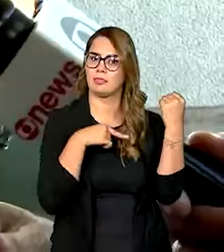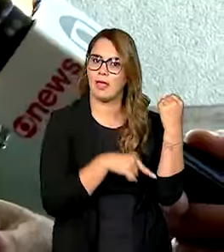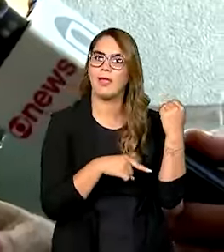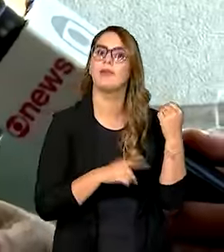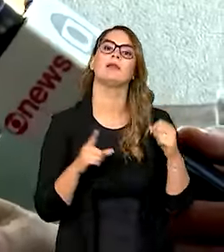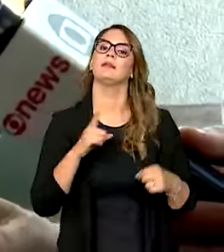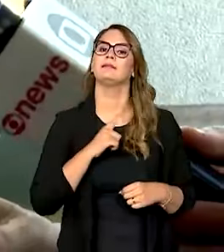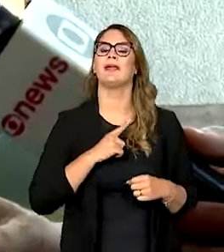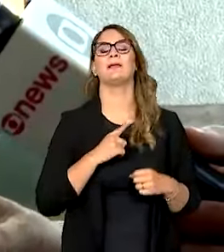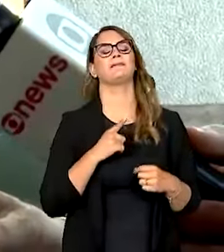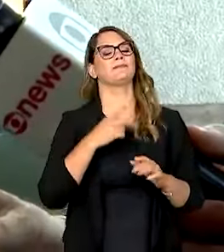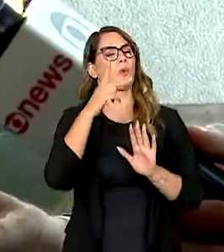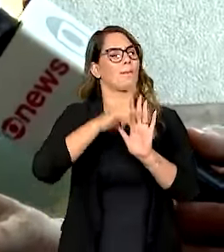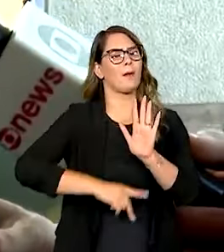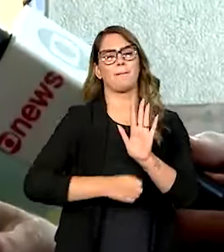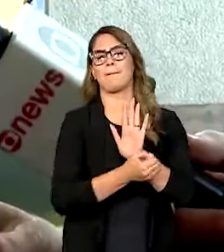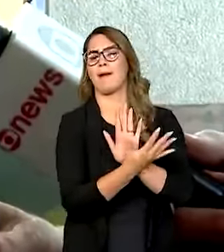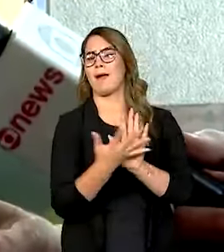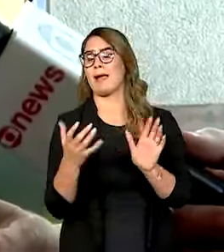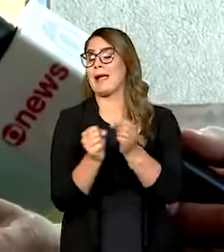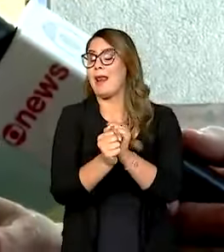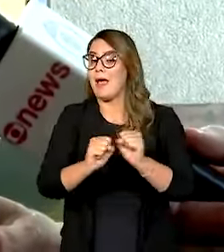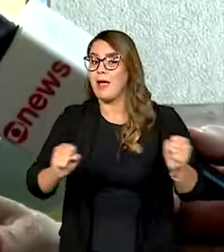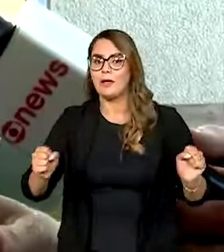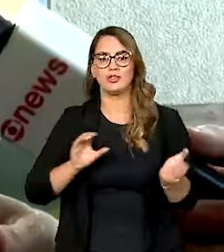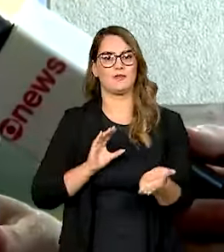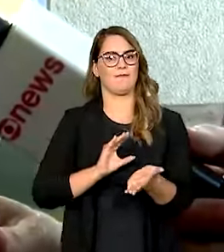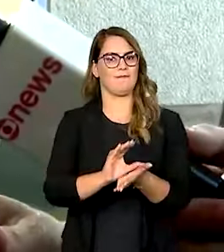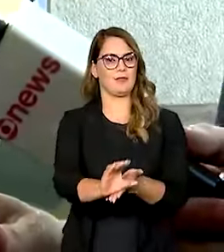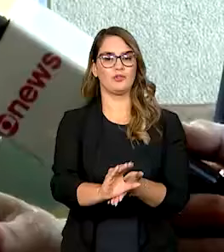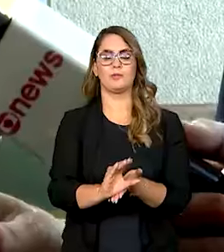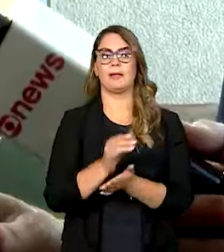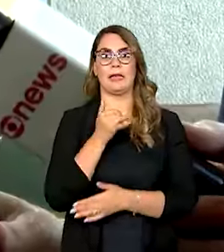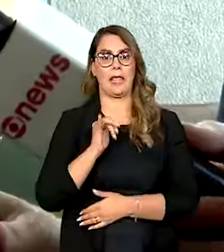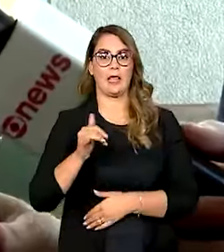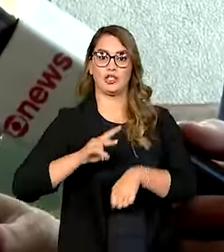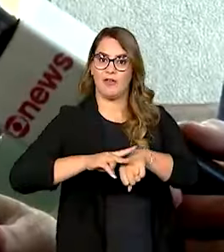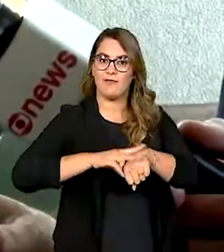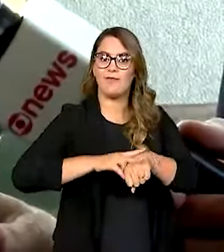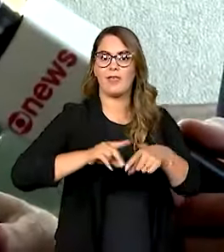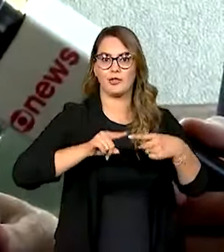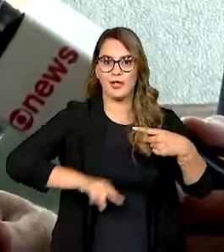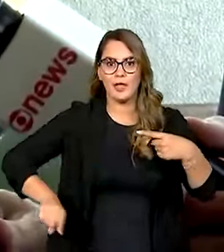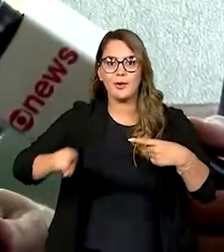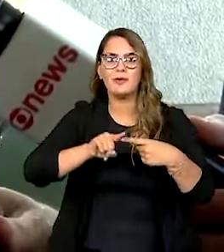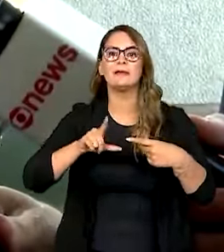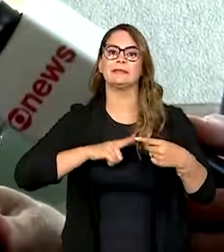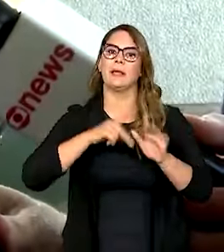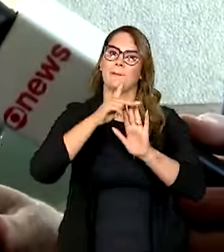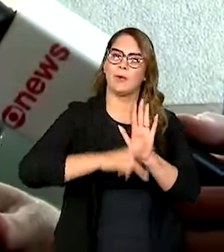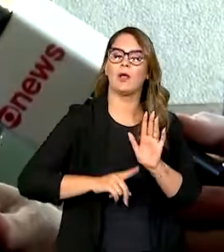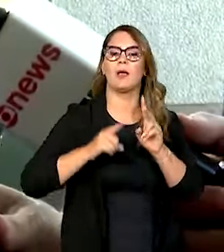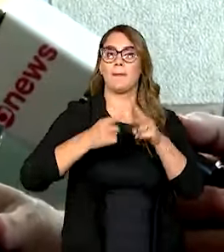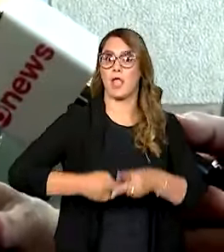com vasto programa muito grande programa de investimento em energia Verde renovável nós estamos com vasto programa de